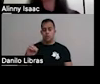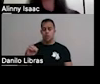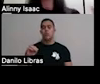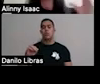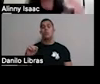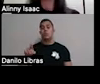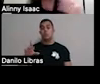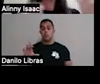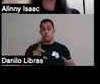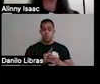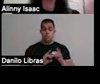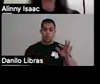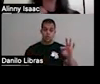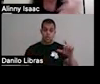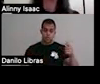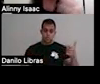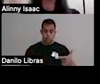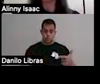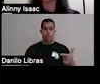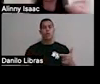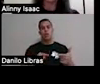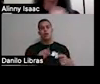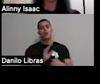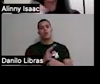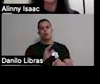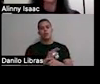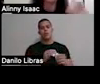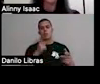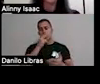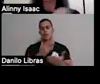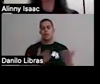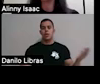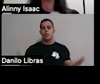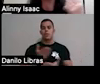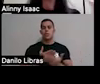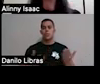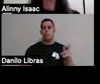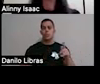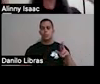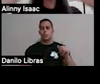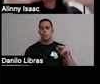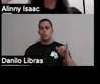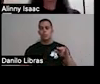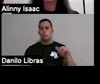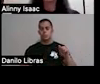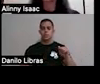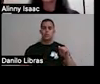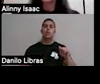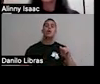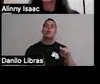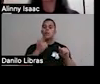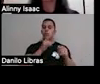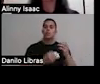com F2, ele vai, portanto, auxiliar nesse processo de troca de guanina, né, do GDP para o GTP, facilitando, né, a montagem